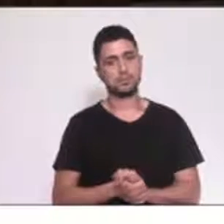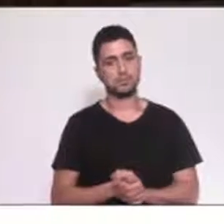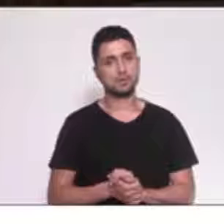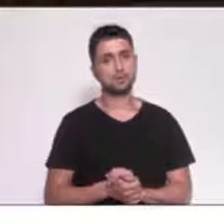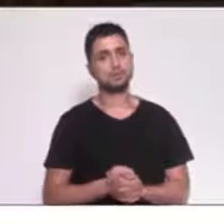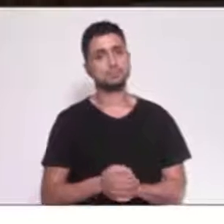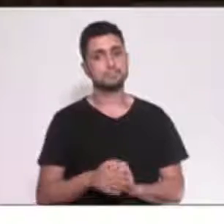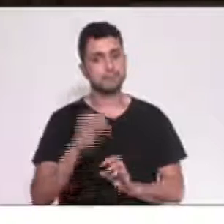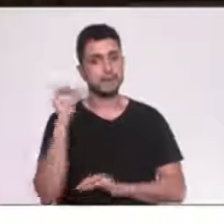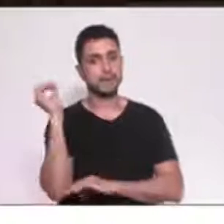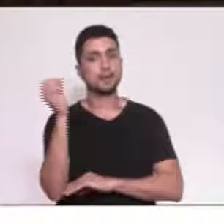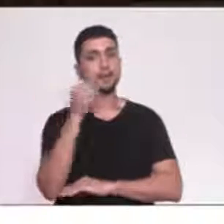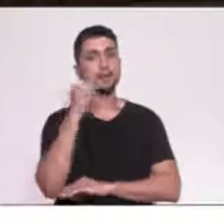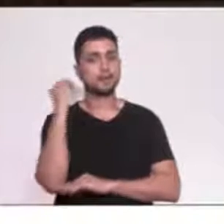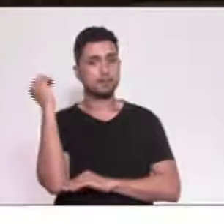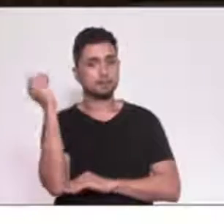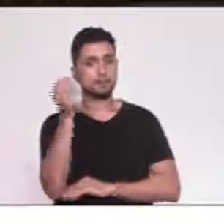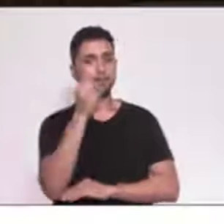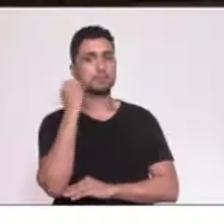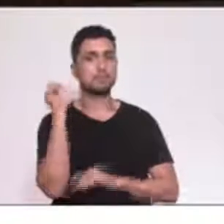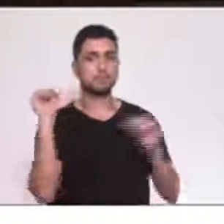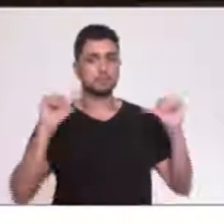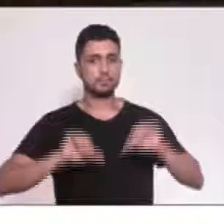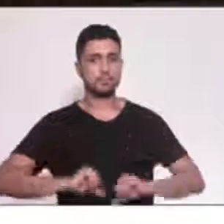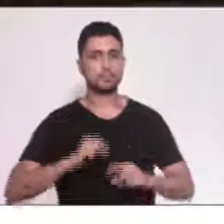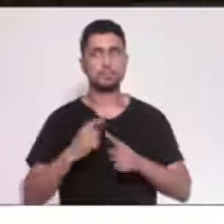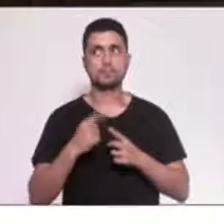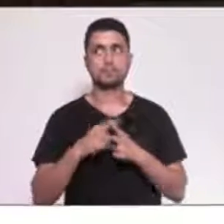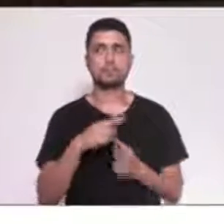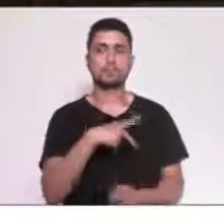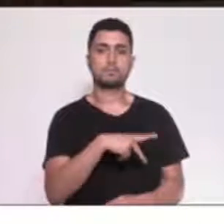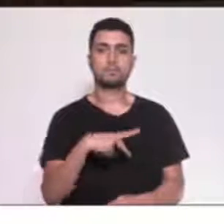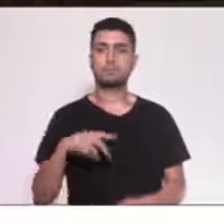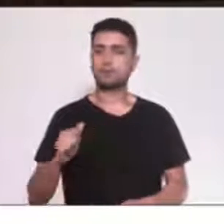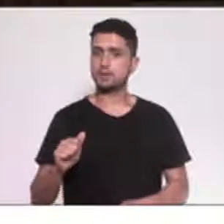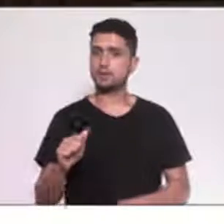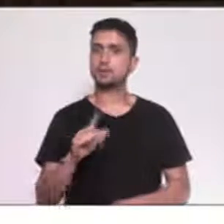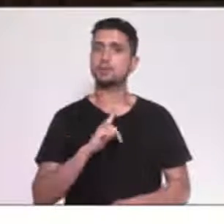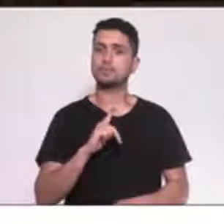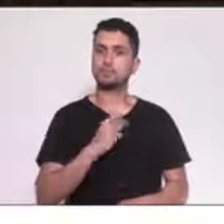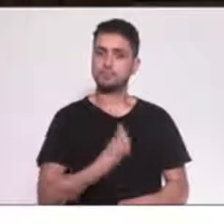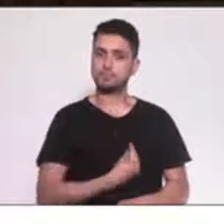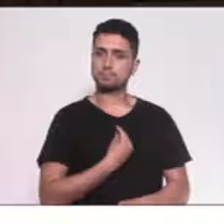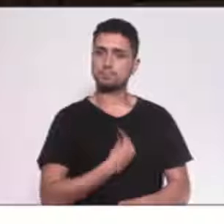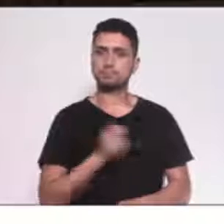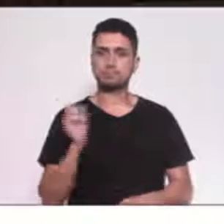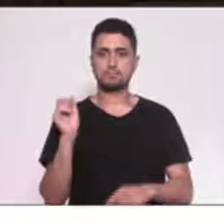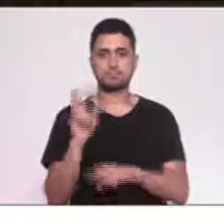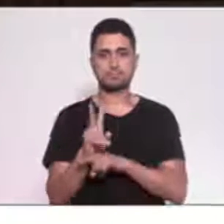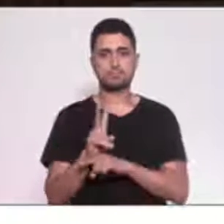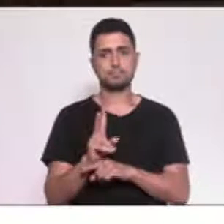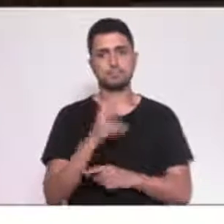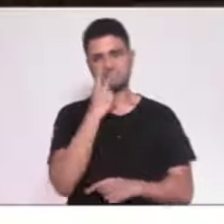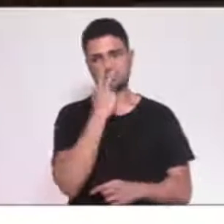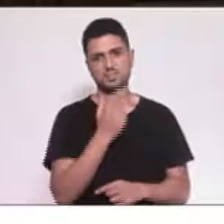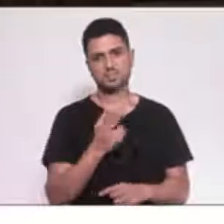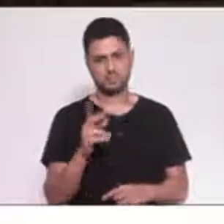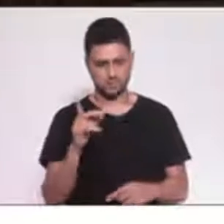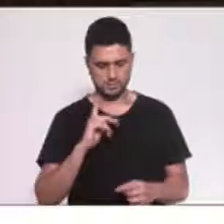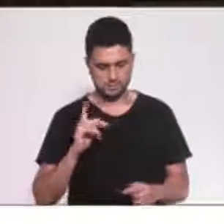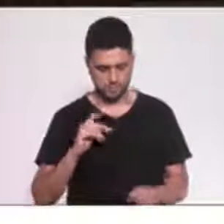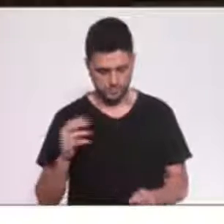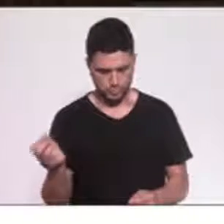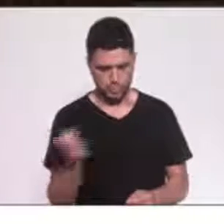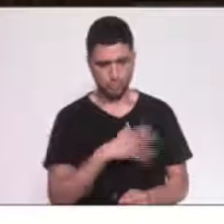Mais grave ainda, este PPA terá vigência, possivelmente, sob um novo